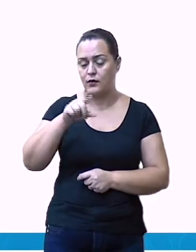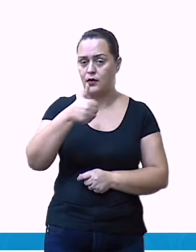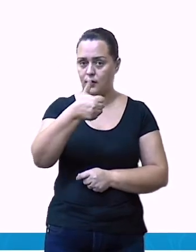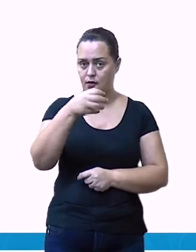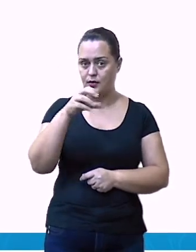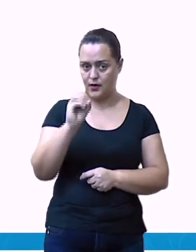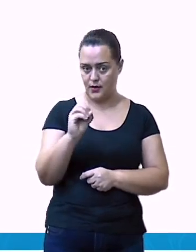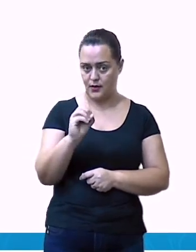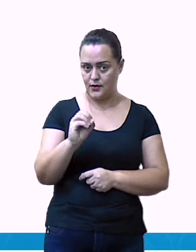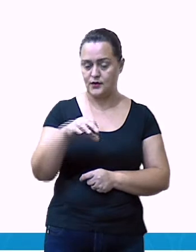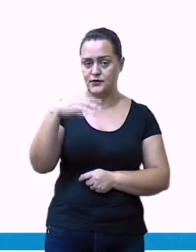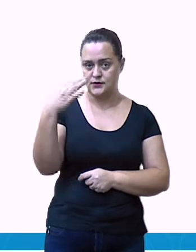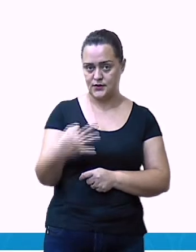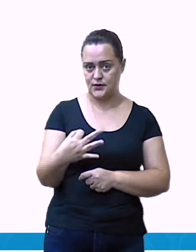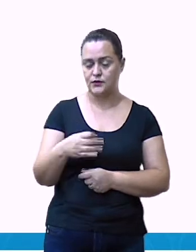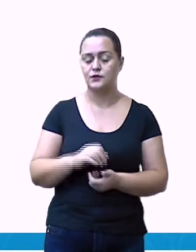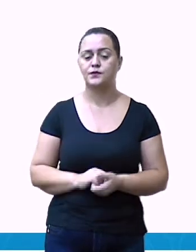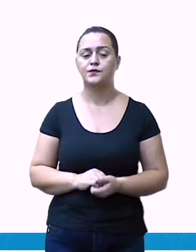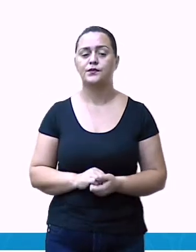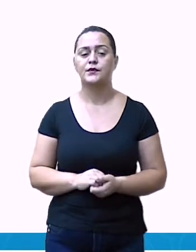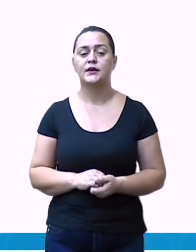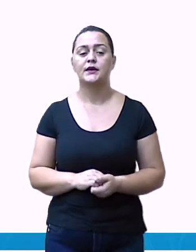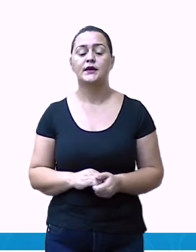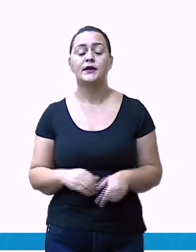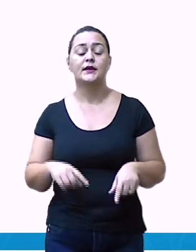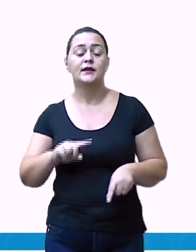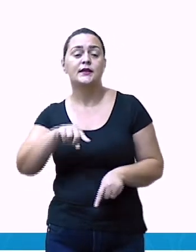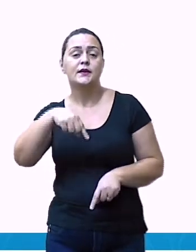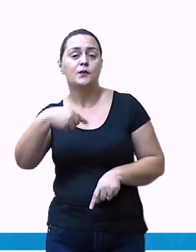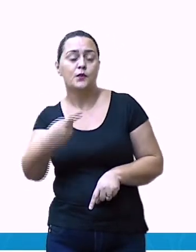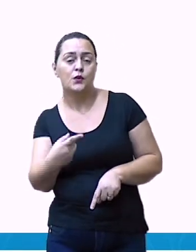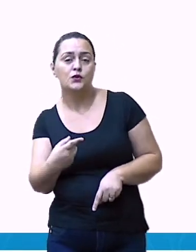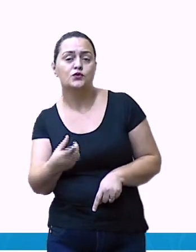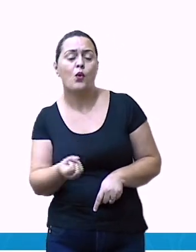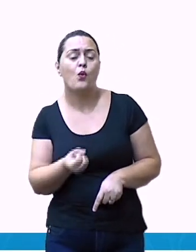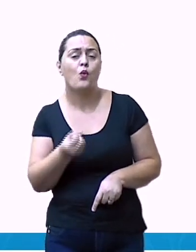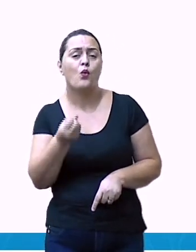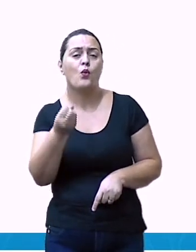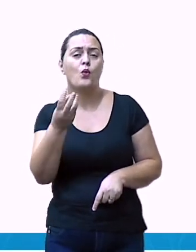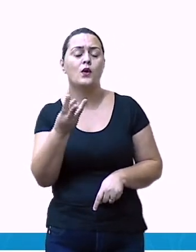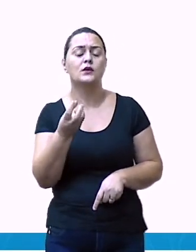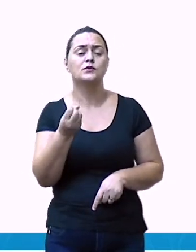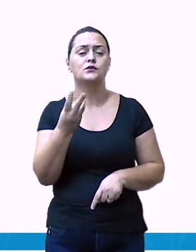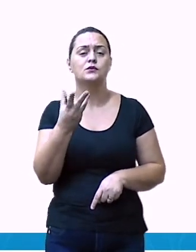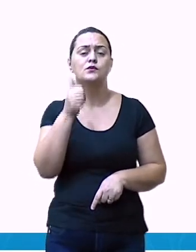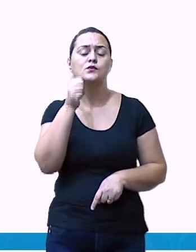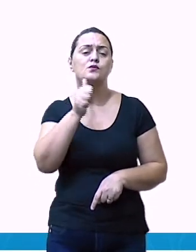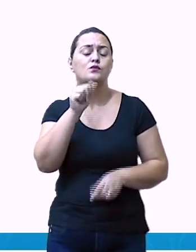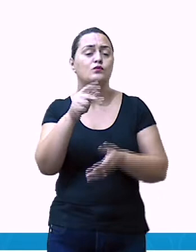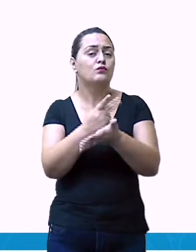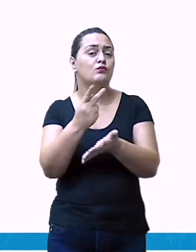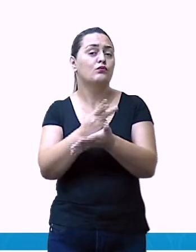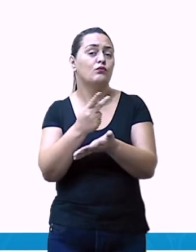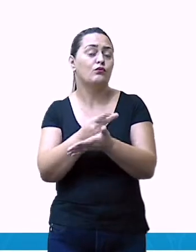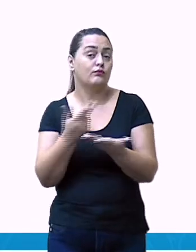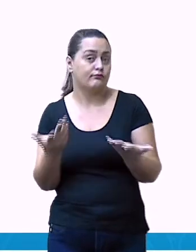o vírgula para representar um número decimal e acrescentei um 0. Por quê? Este 0 ele